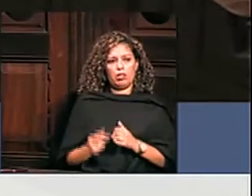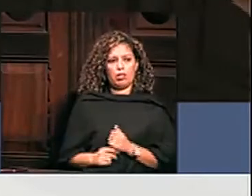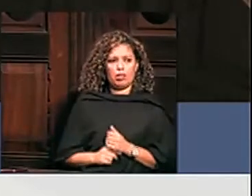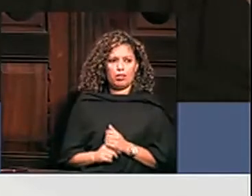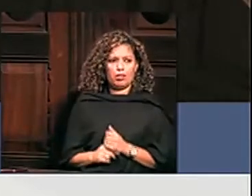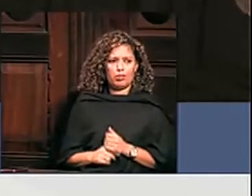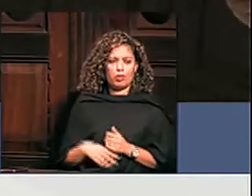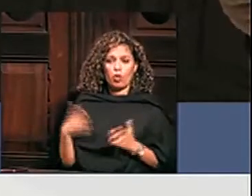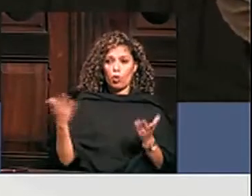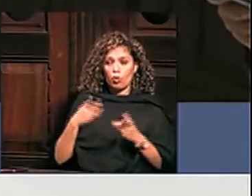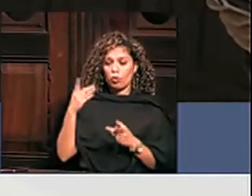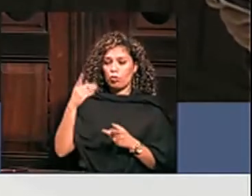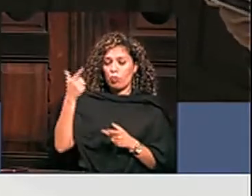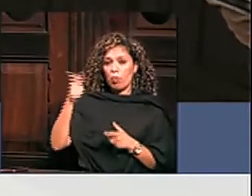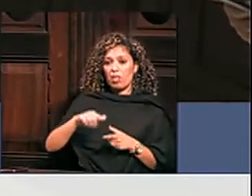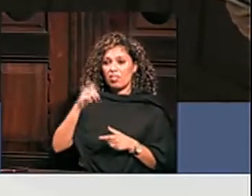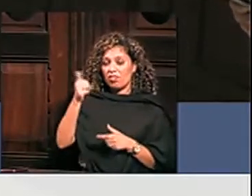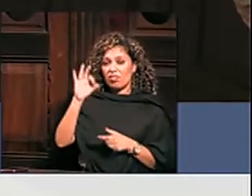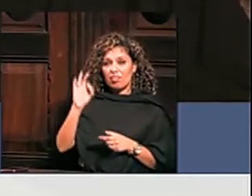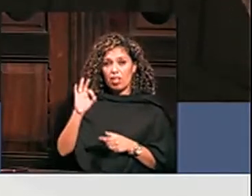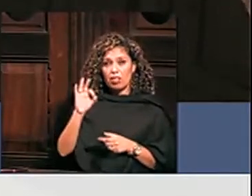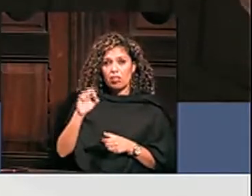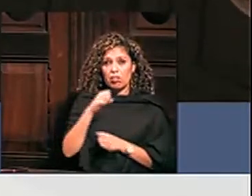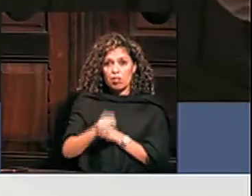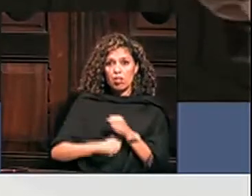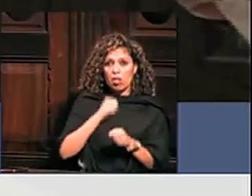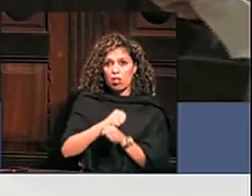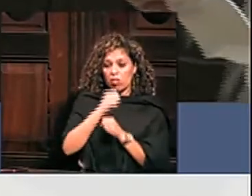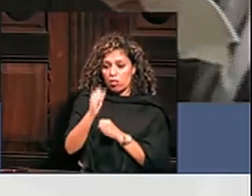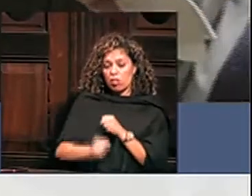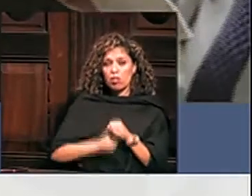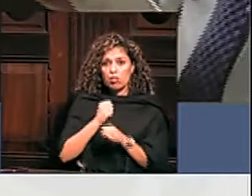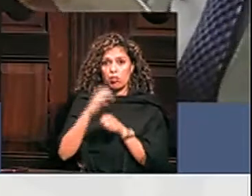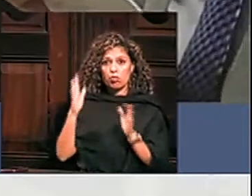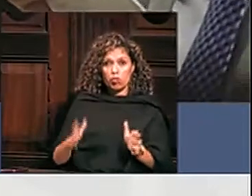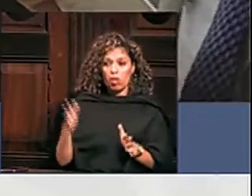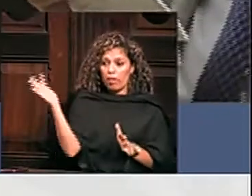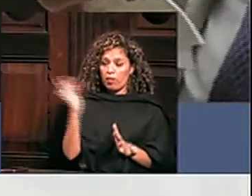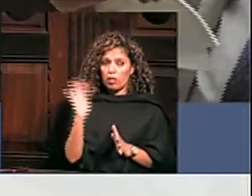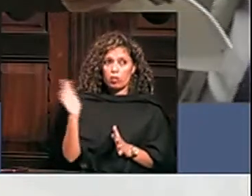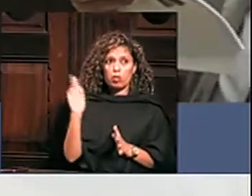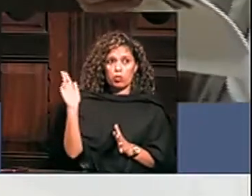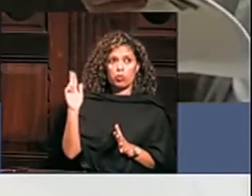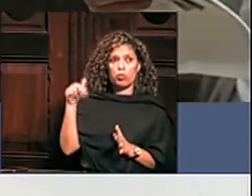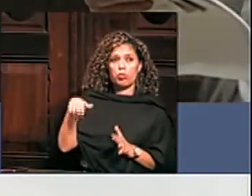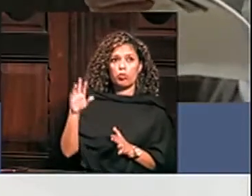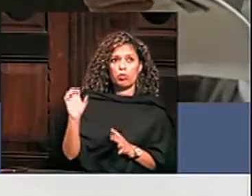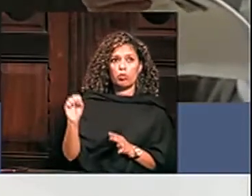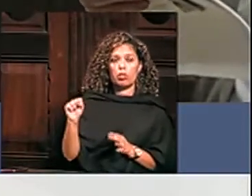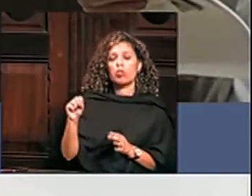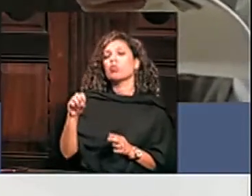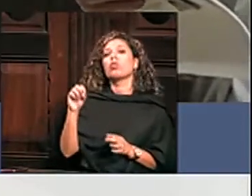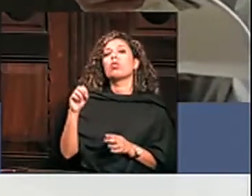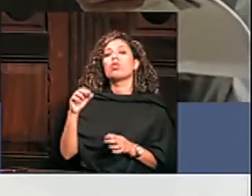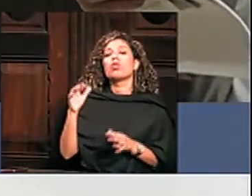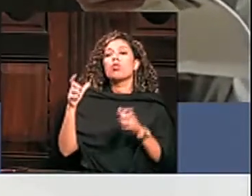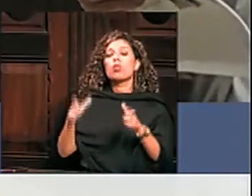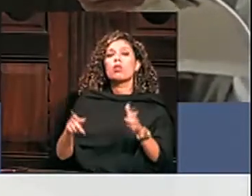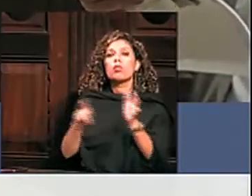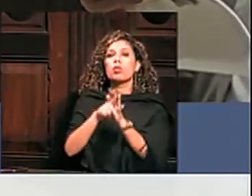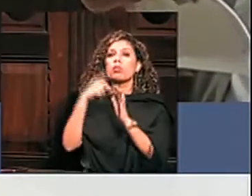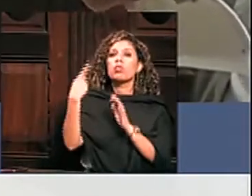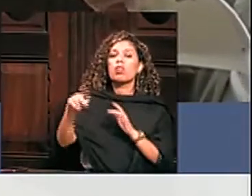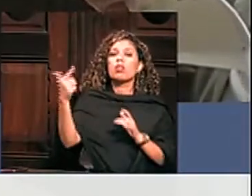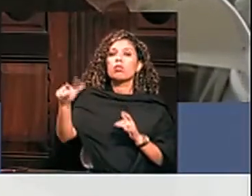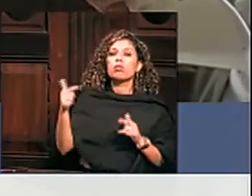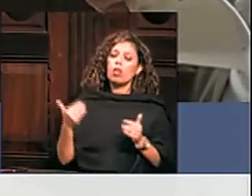mais de 10 anos, ainda não tem um campus. Mas as vitórias estão chegando, por isso eu quero dizer parabéns ao UESO, principalmente